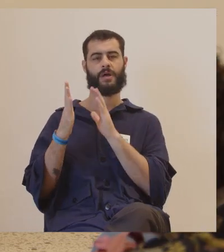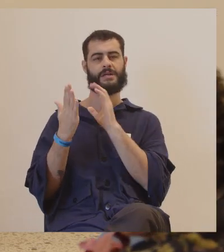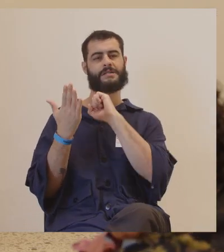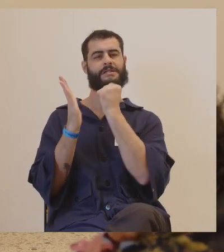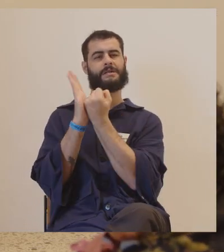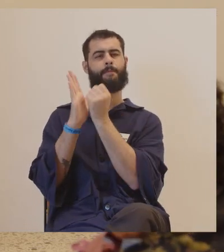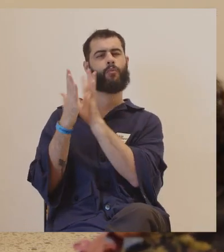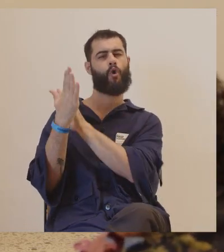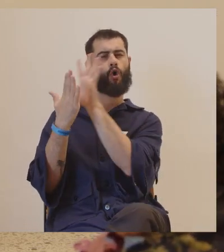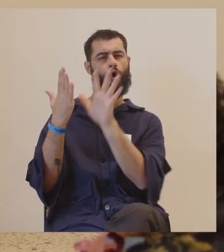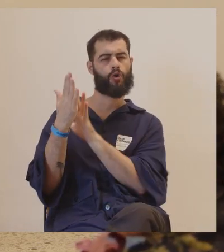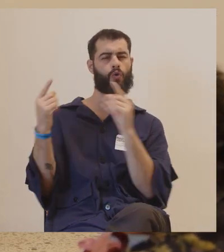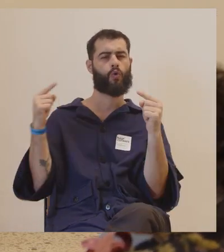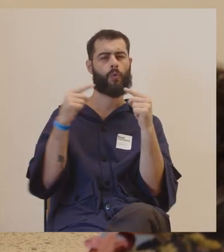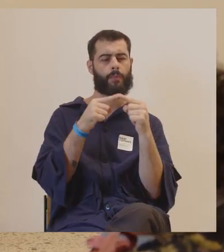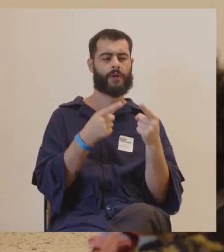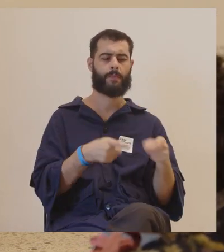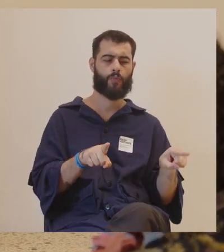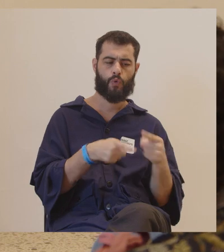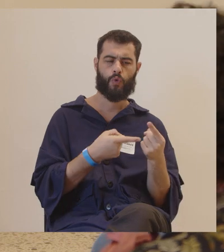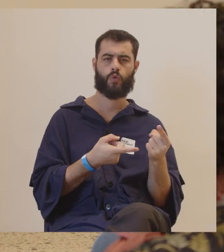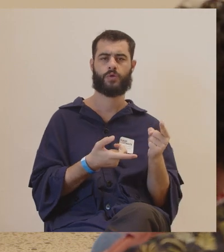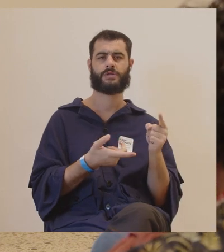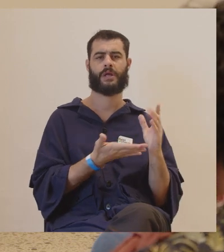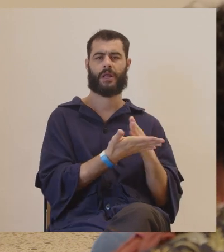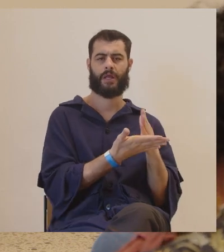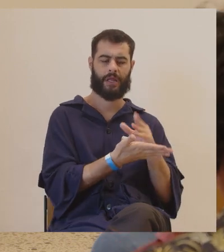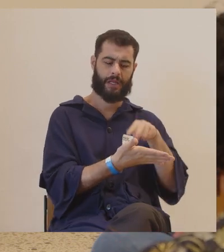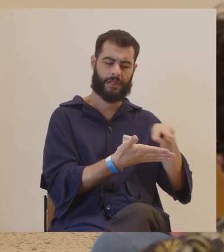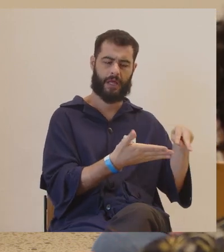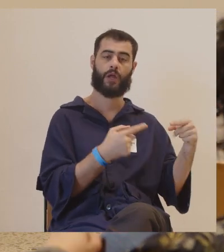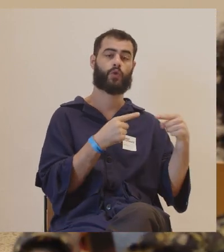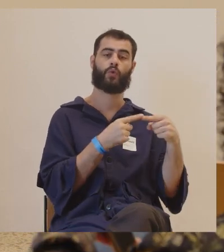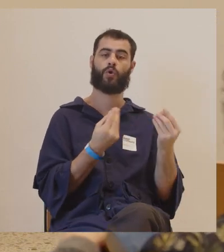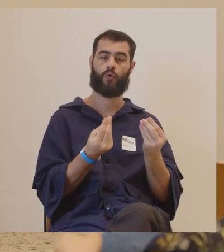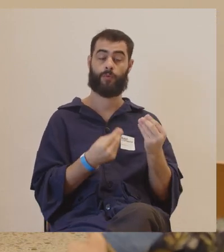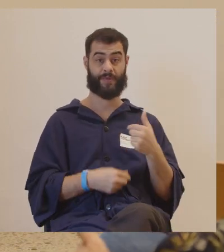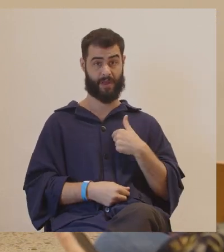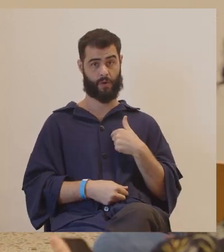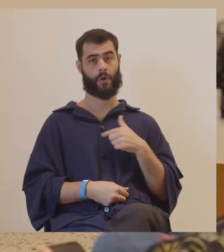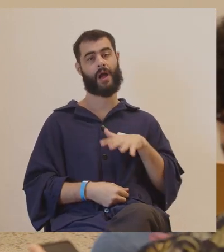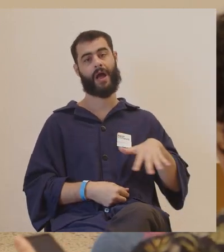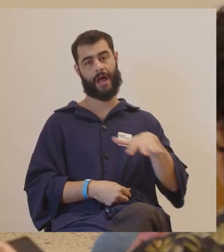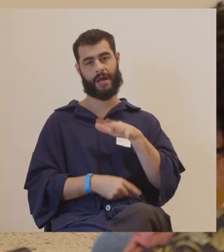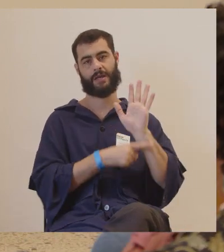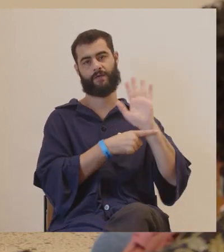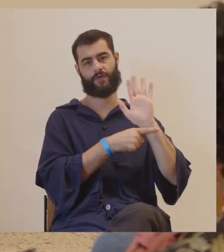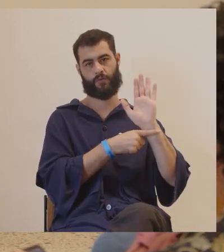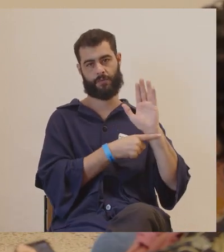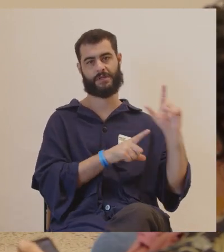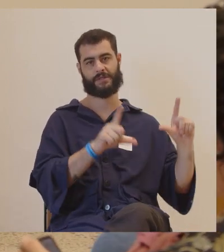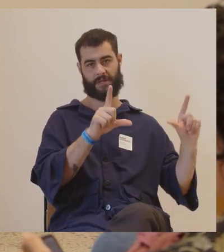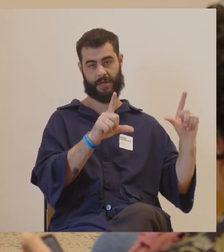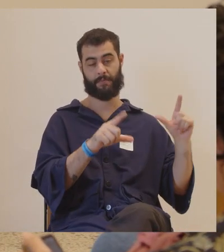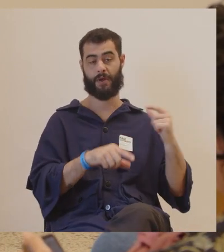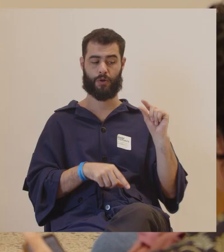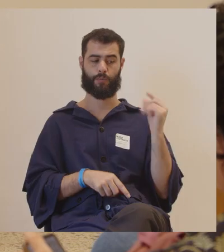das obras na música e na literatura. E eu estudo cinema e recentemente tive uma aula sobre expressionismo alemão